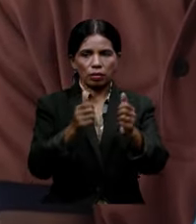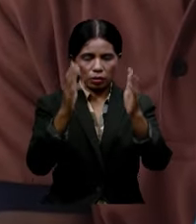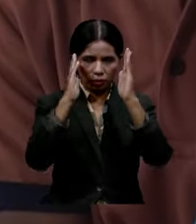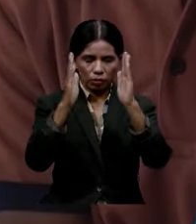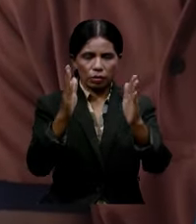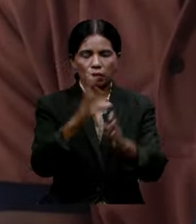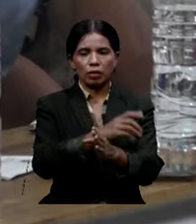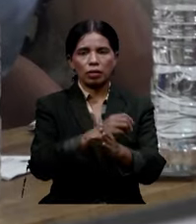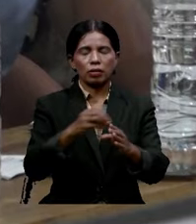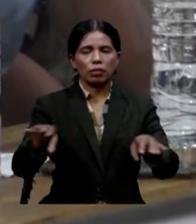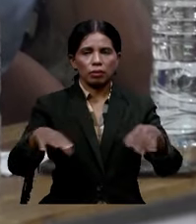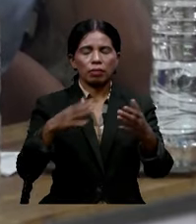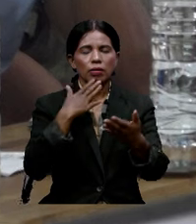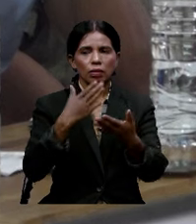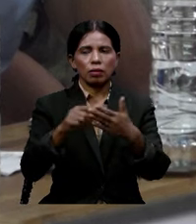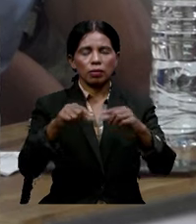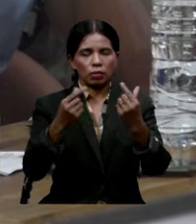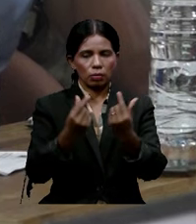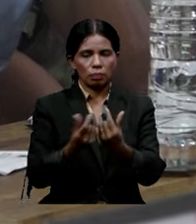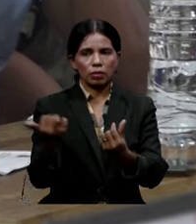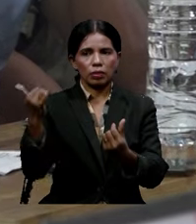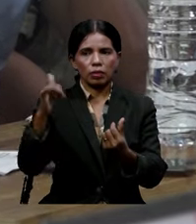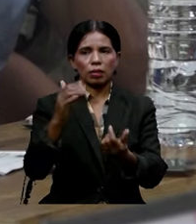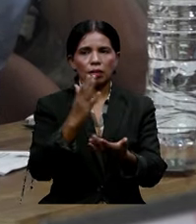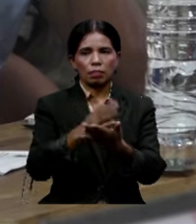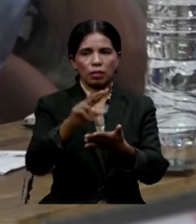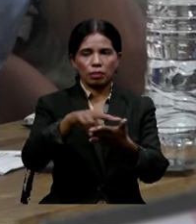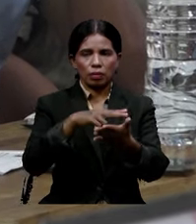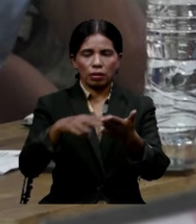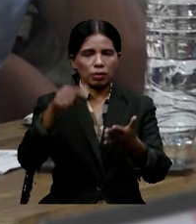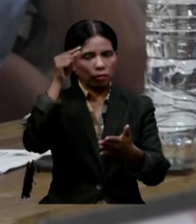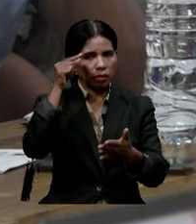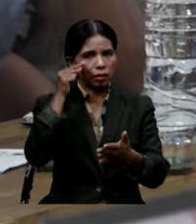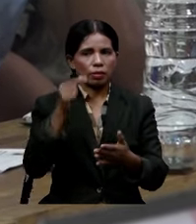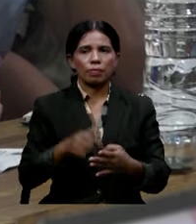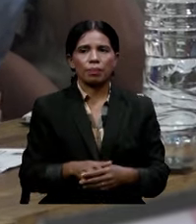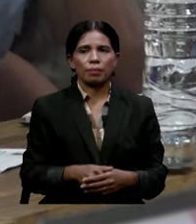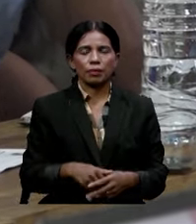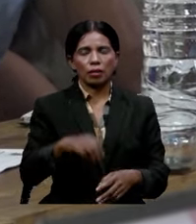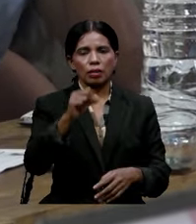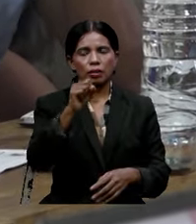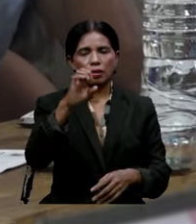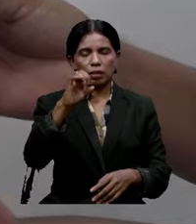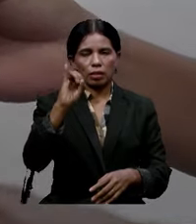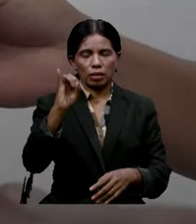hadia cliutan serviço rede referral Siranian, o de combate violência baseada no gênero. Sei, Hanesan